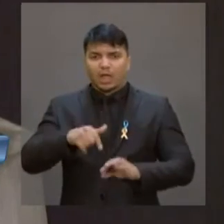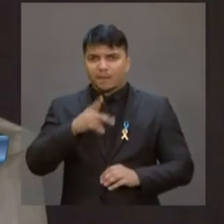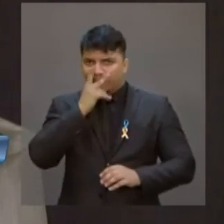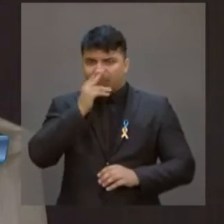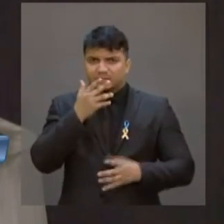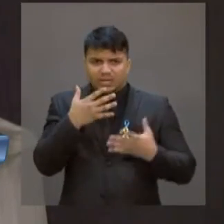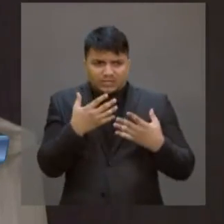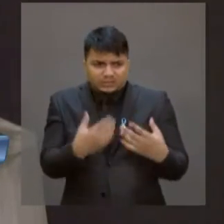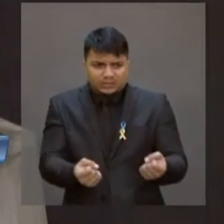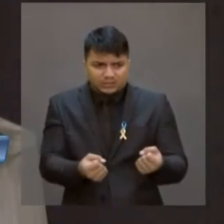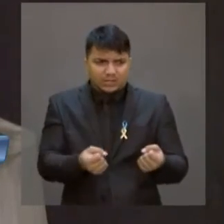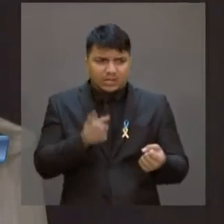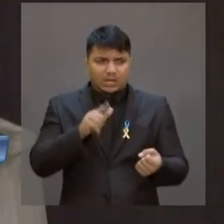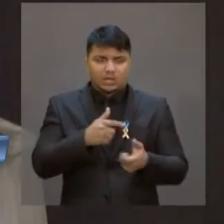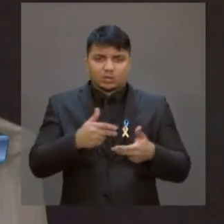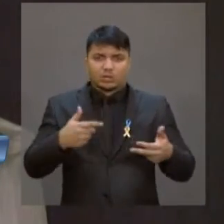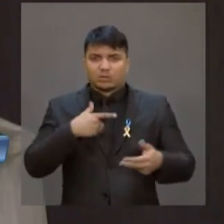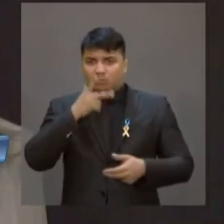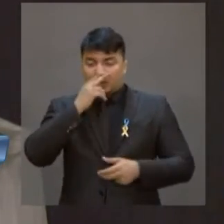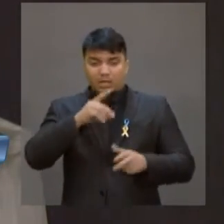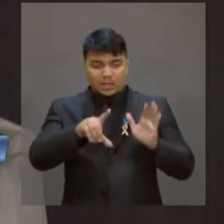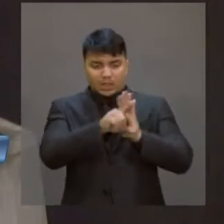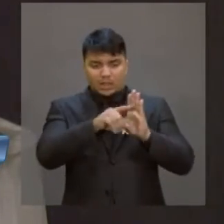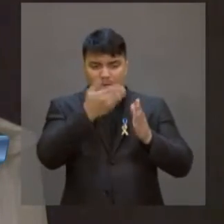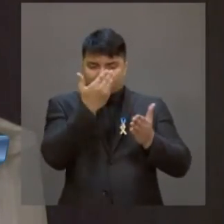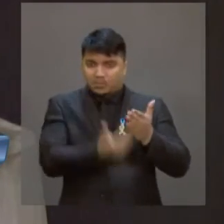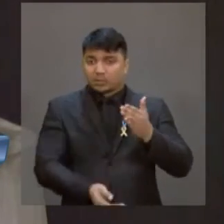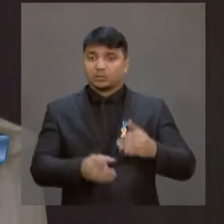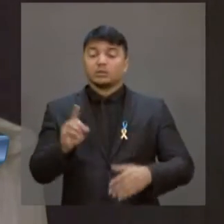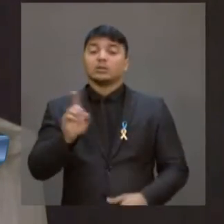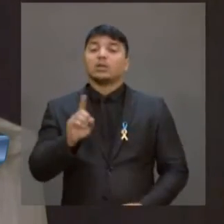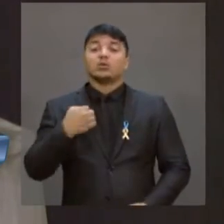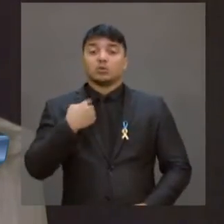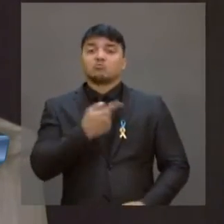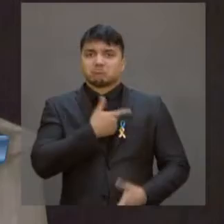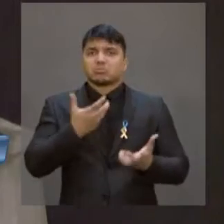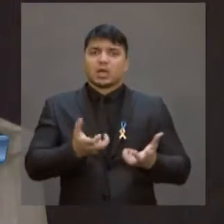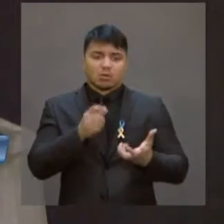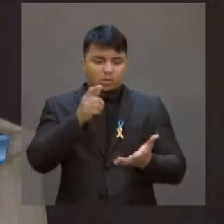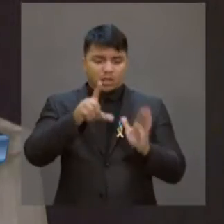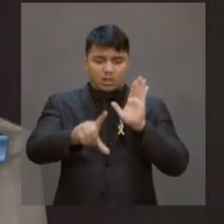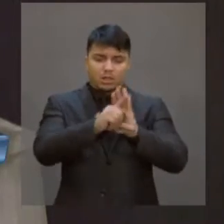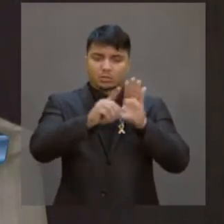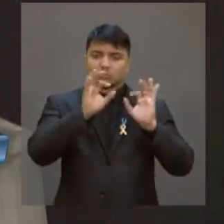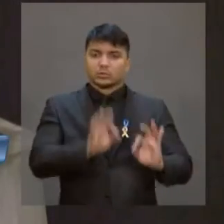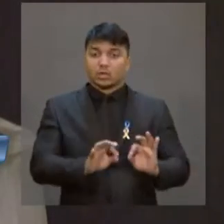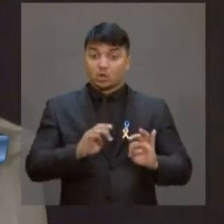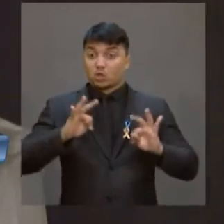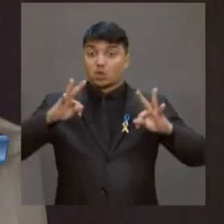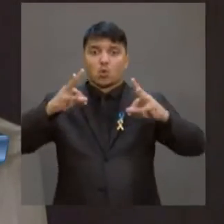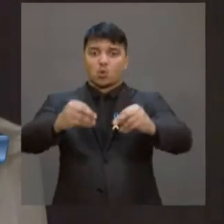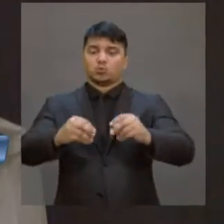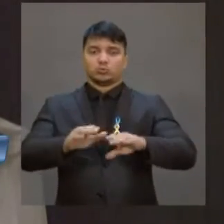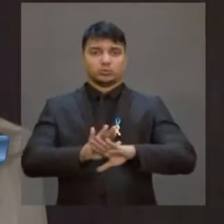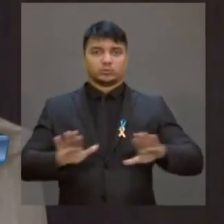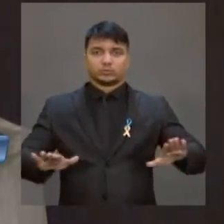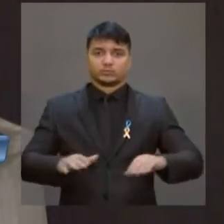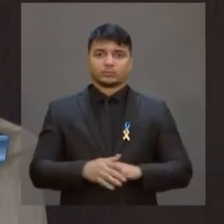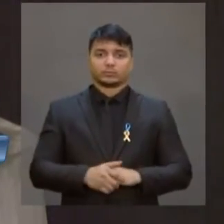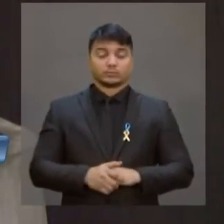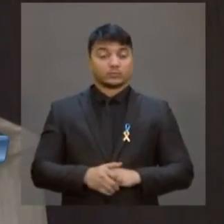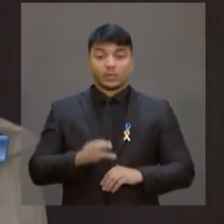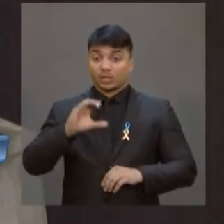favorável ao descumprimento da lei. Ao contrário, nós queremos o rigor da lei para todos.